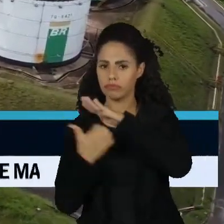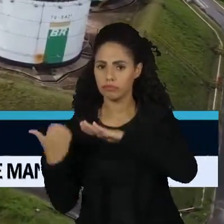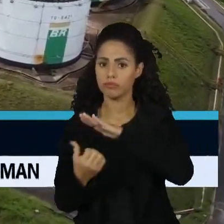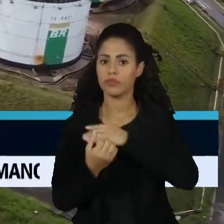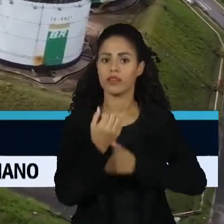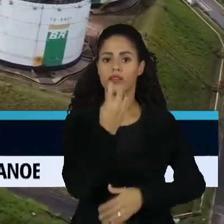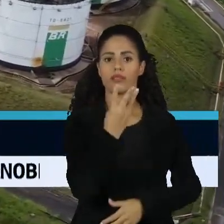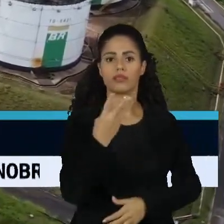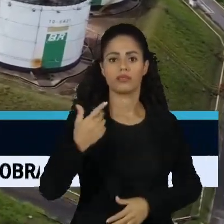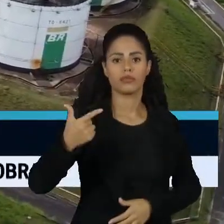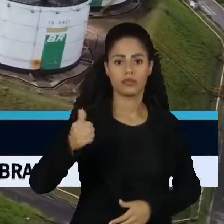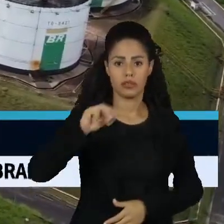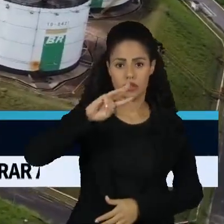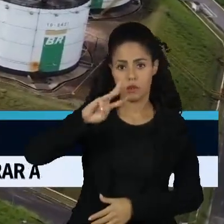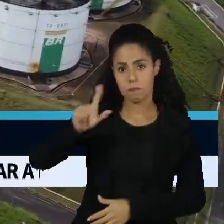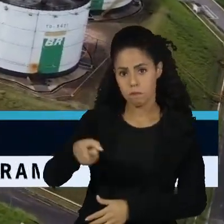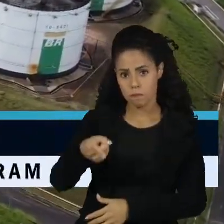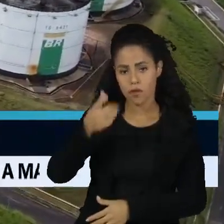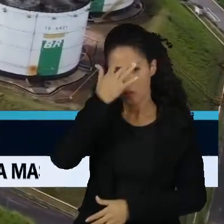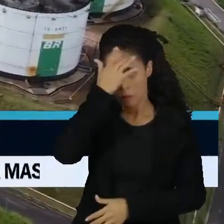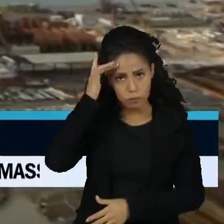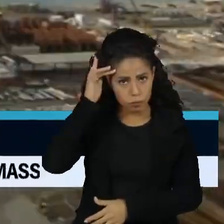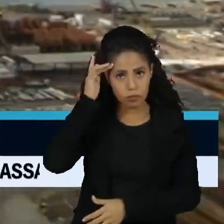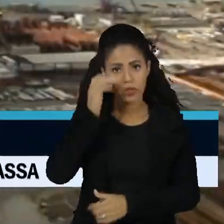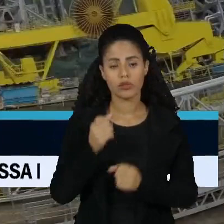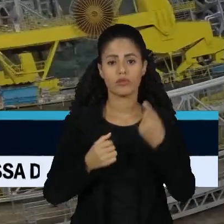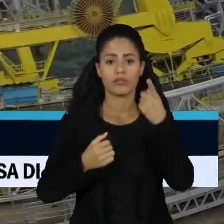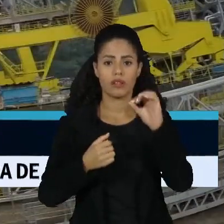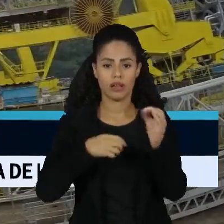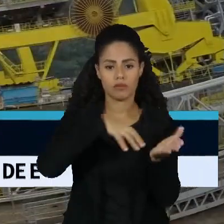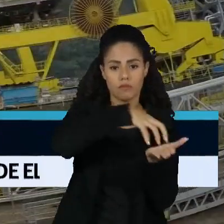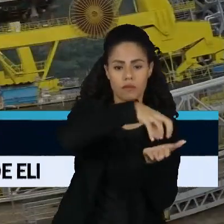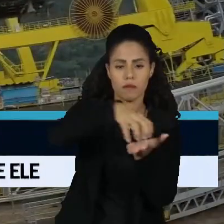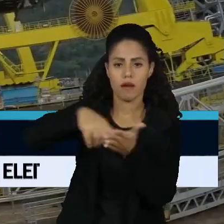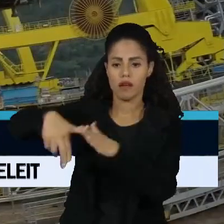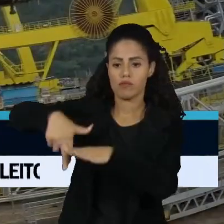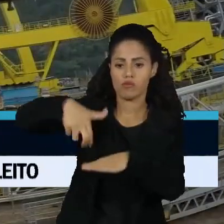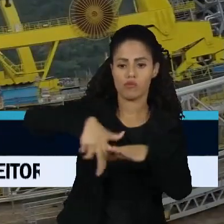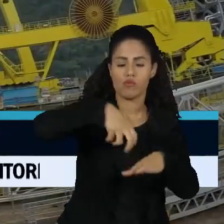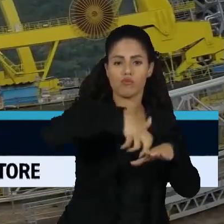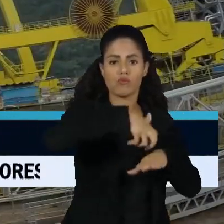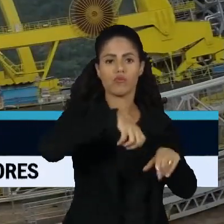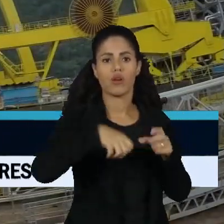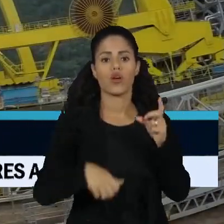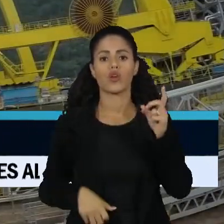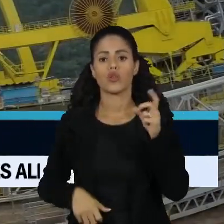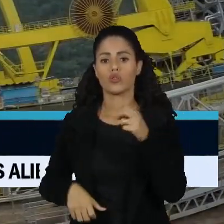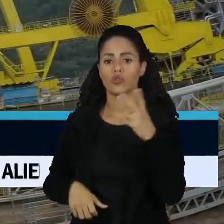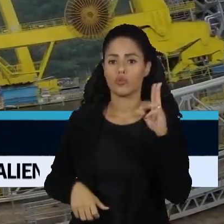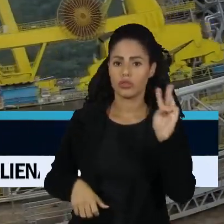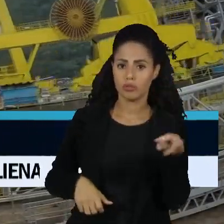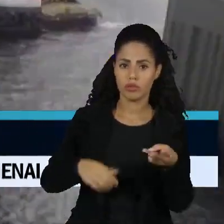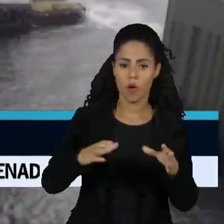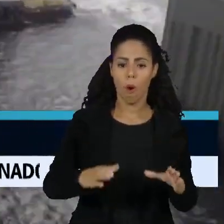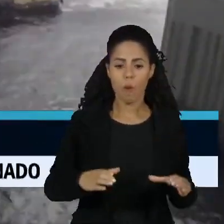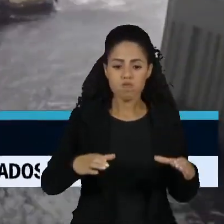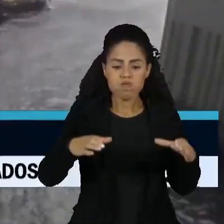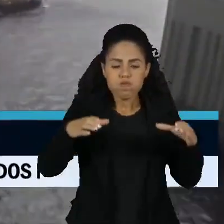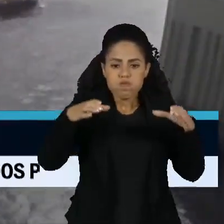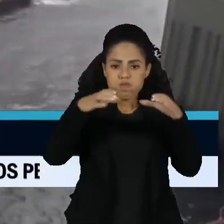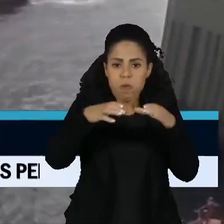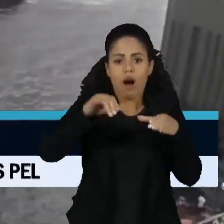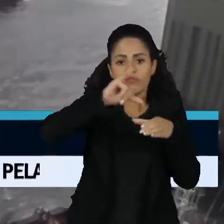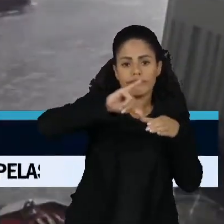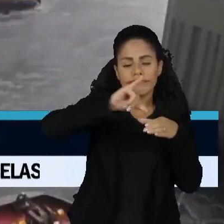de 37 mil funcionários, 10 refinarias e uma produção diária de mais de 2 milhões de barris de óleo.